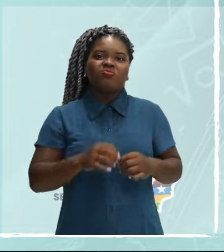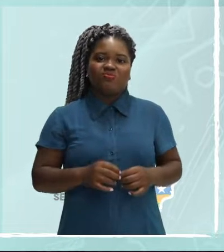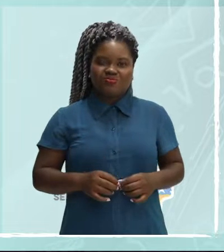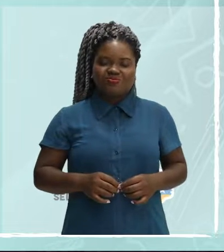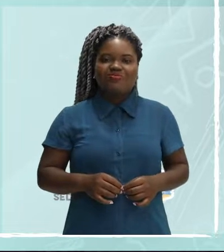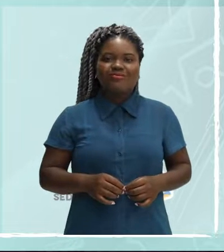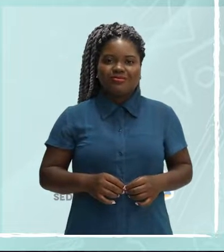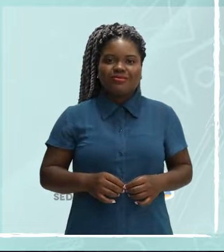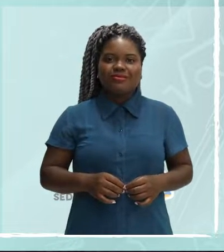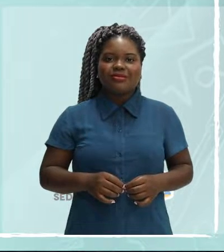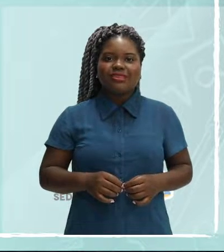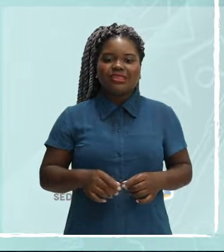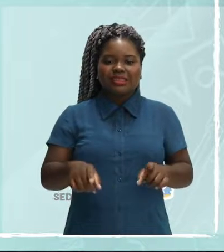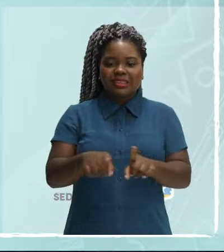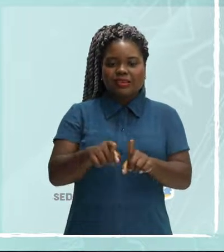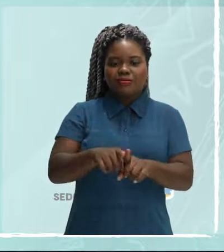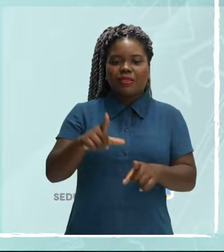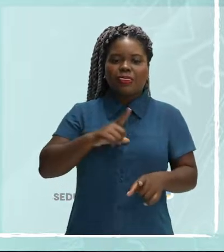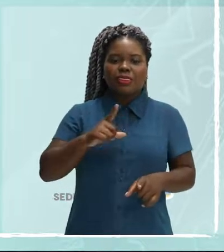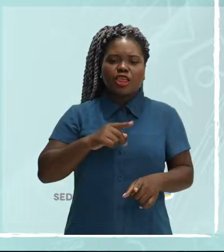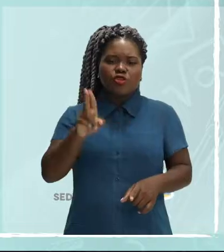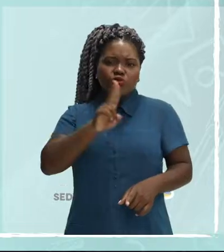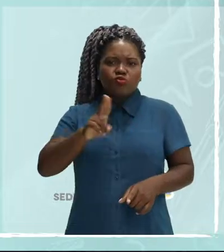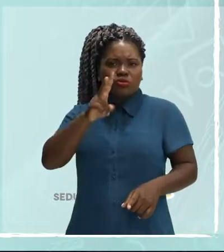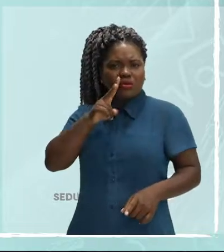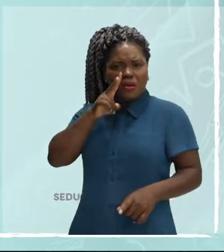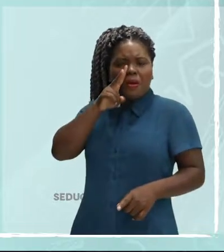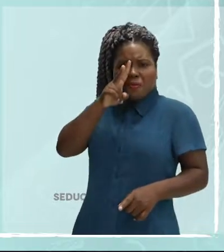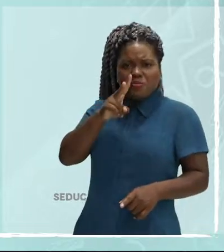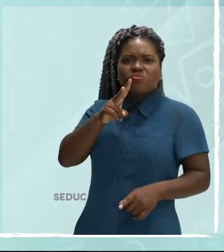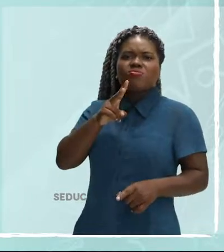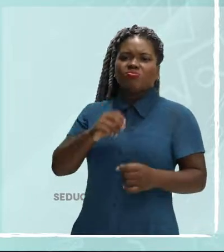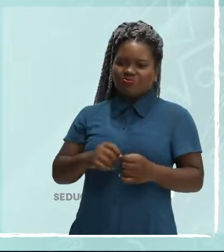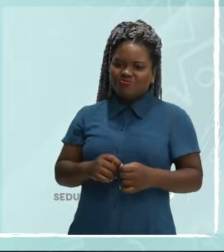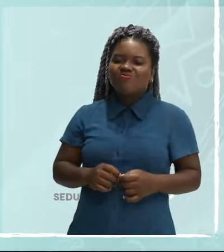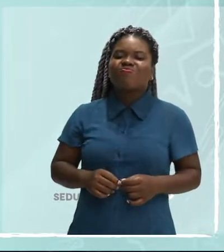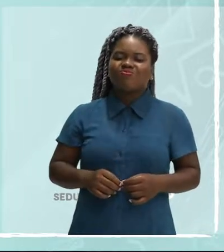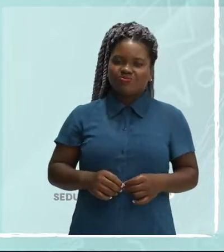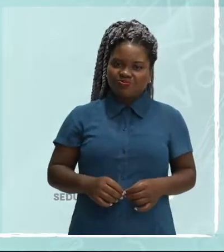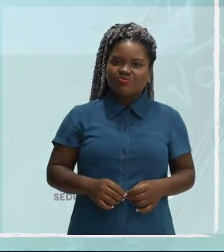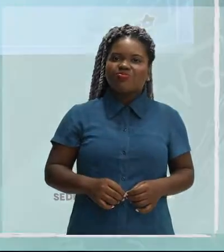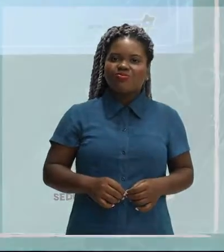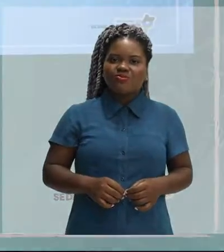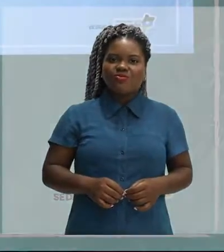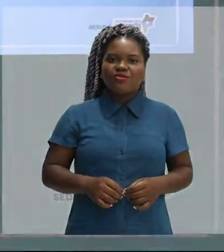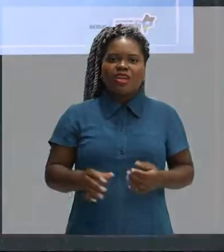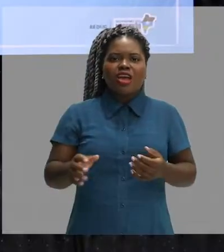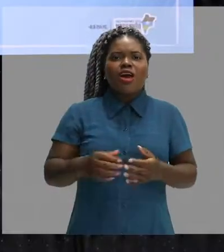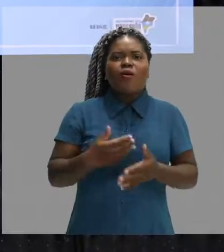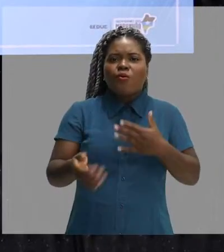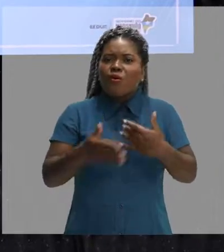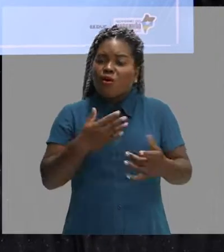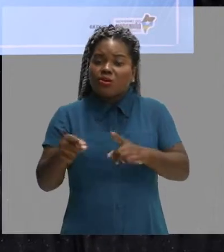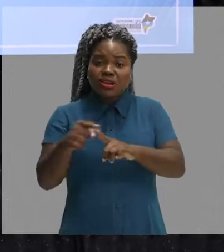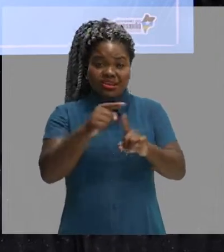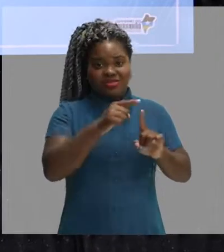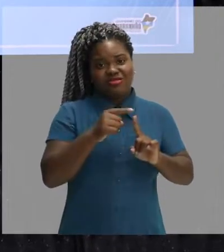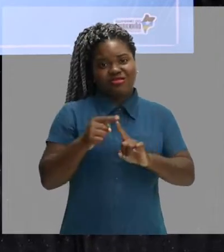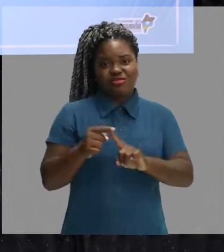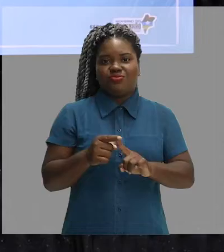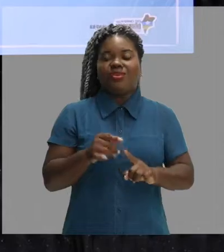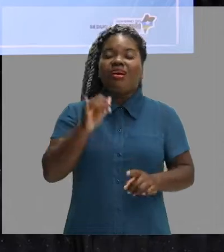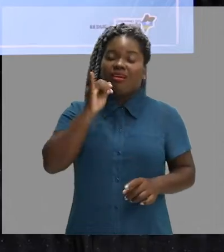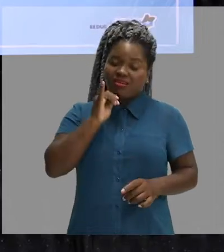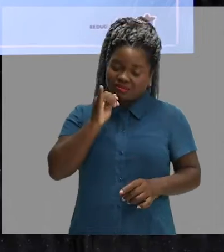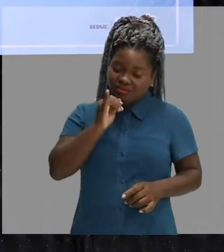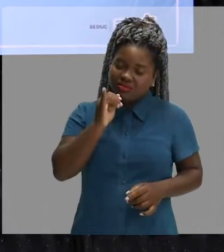né? Impor-se pelo uso da força, oprimir, ferir ou causar qualquer tipo de dano físico é exemplo do que